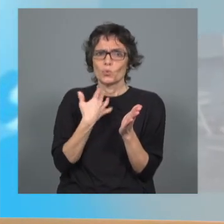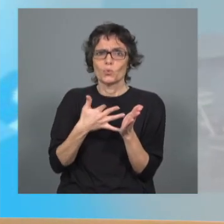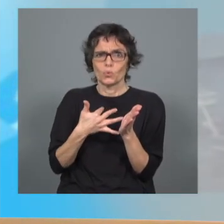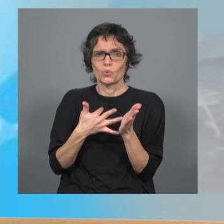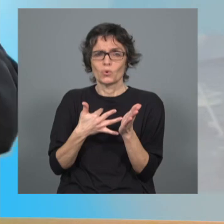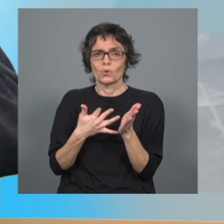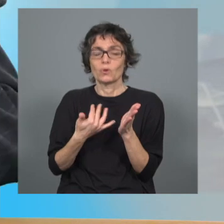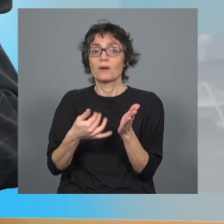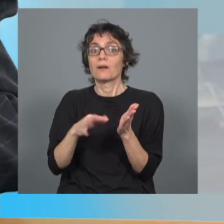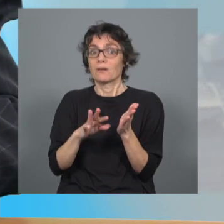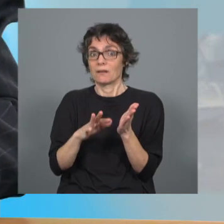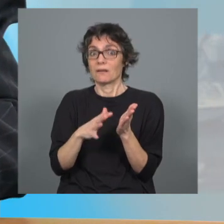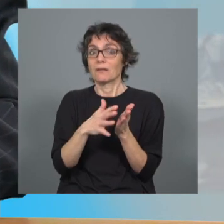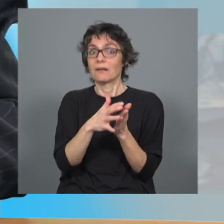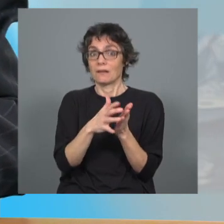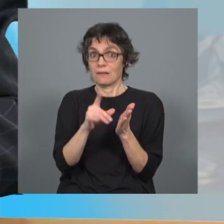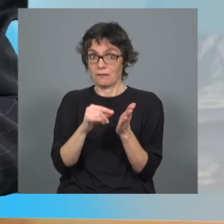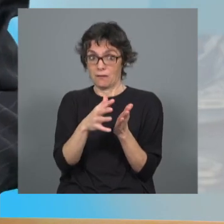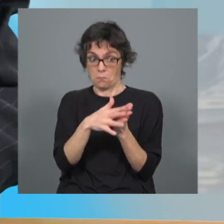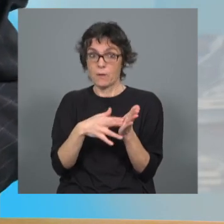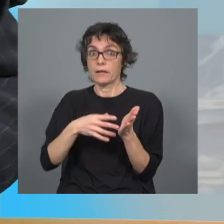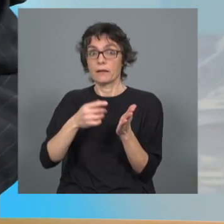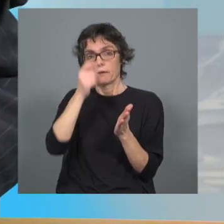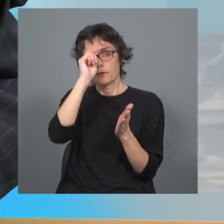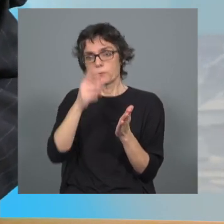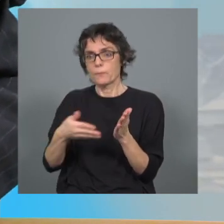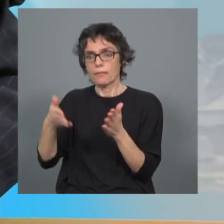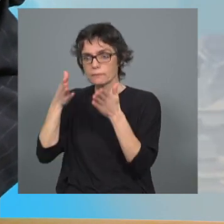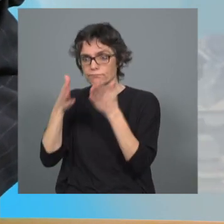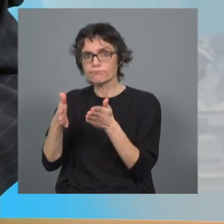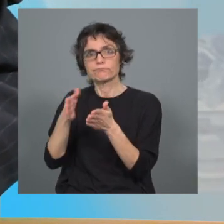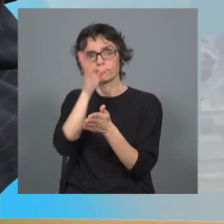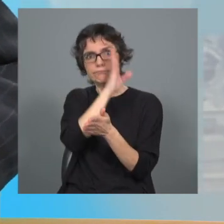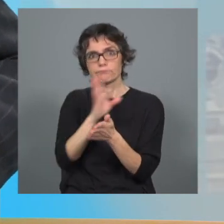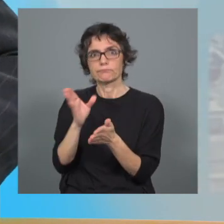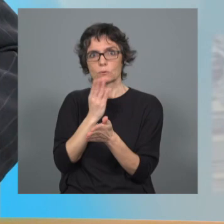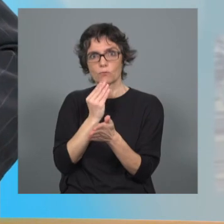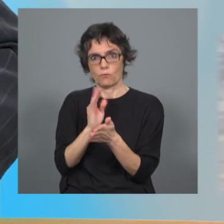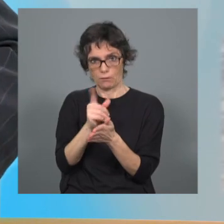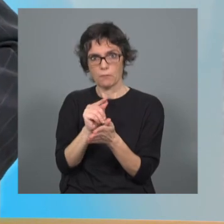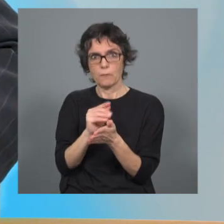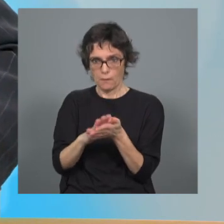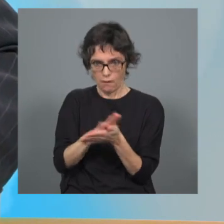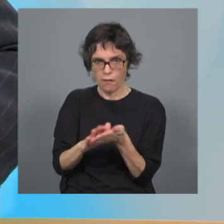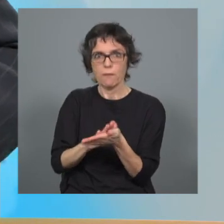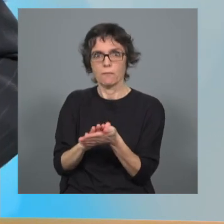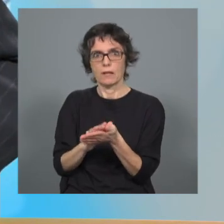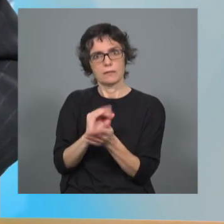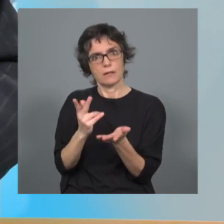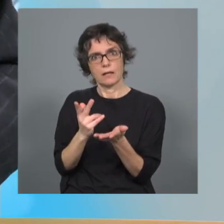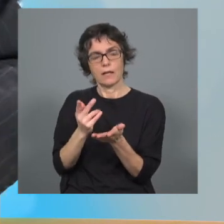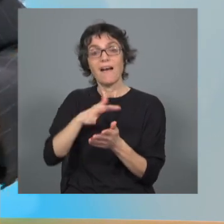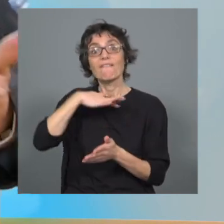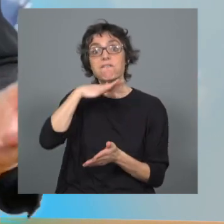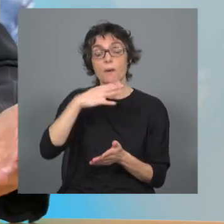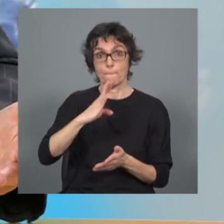renuncia o texto àquilo que era o centro da tradição judaica, porque o centro da tradição judaica dizia que o Messias viria da família David, cá está,